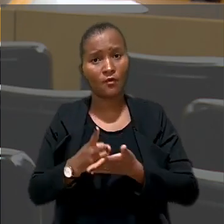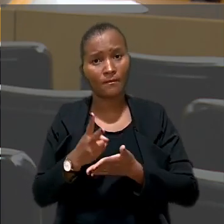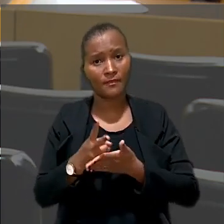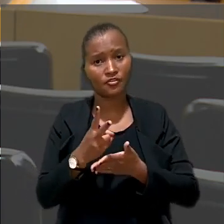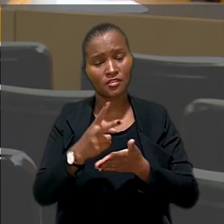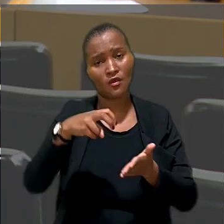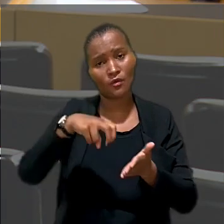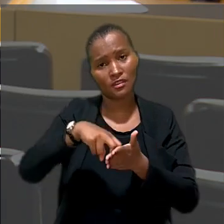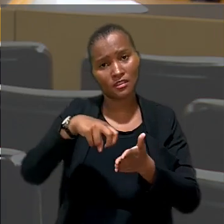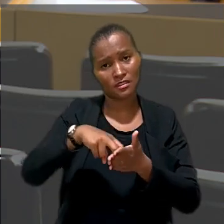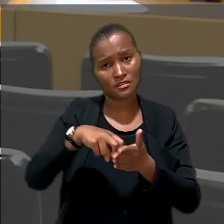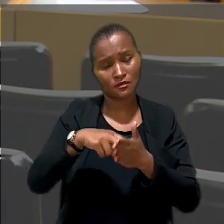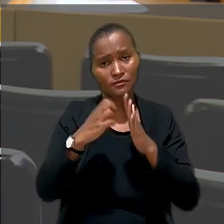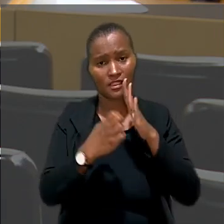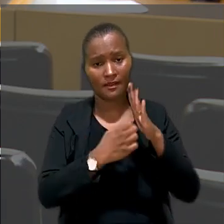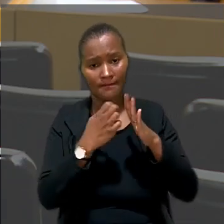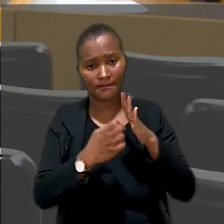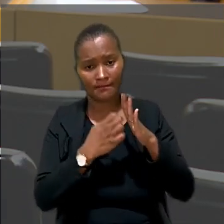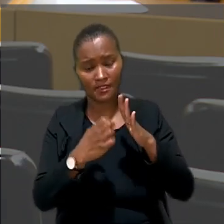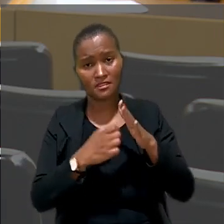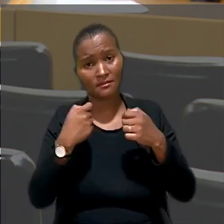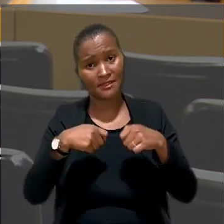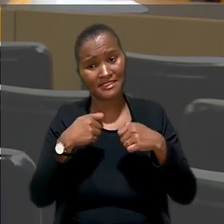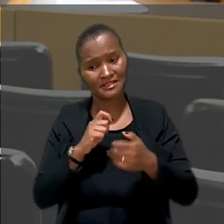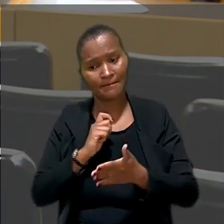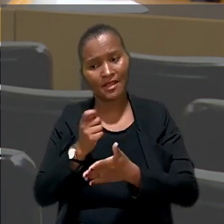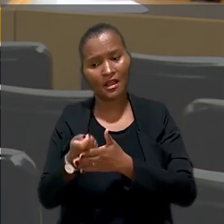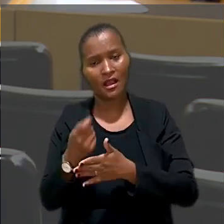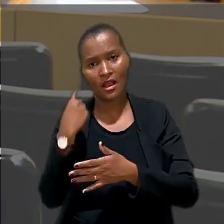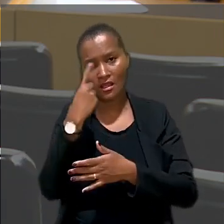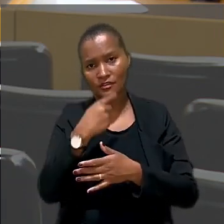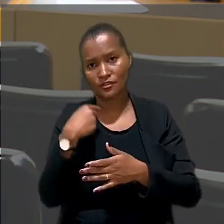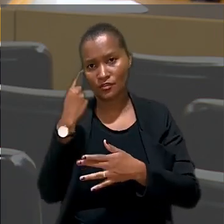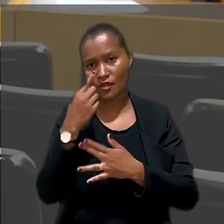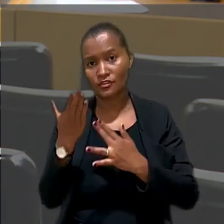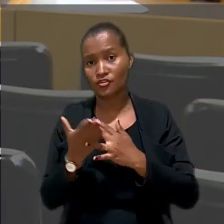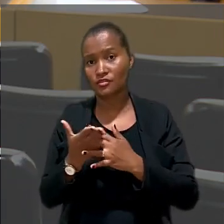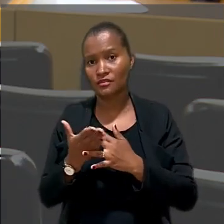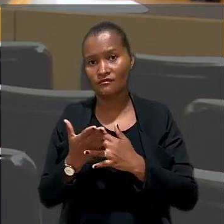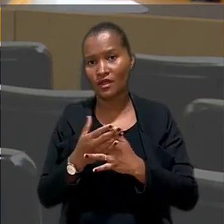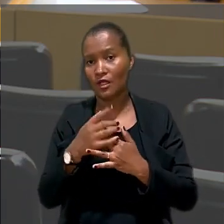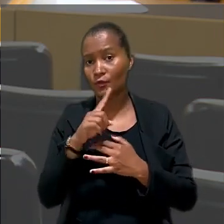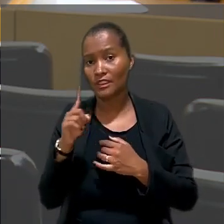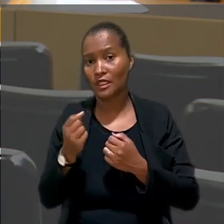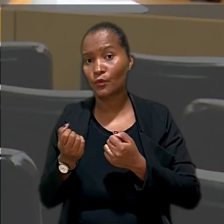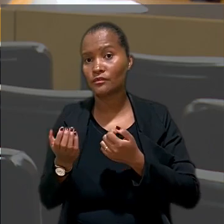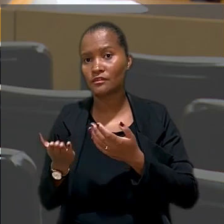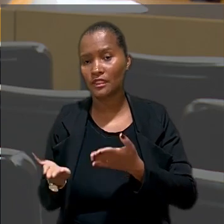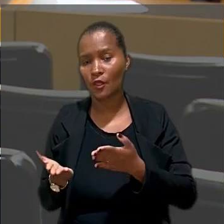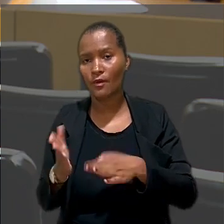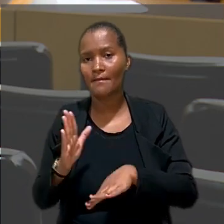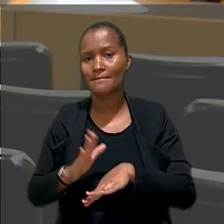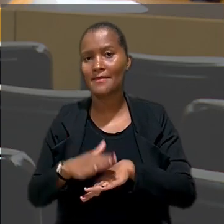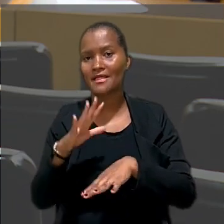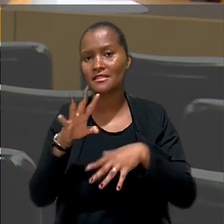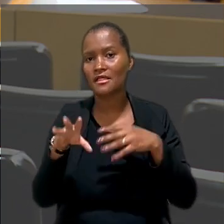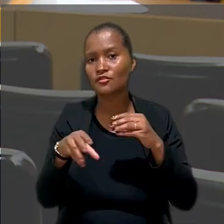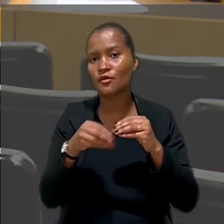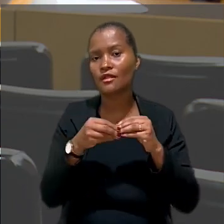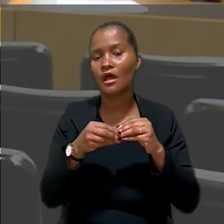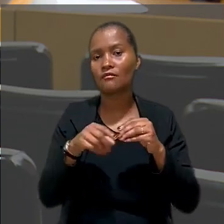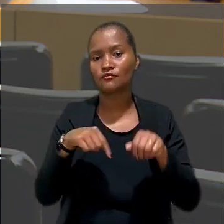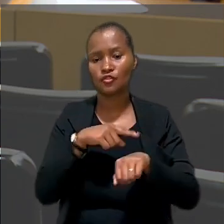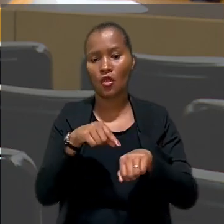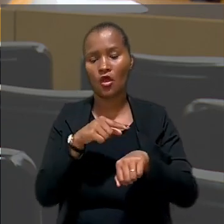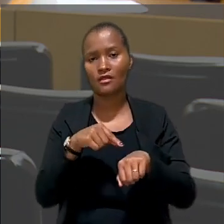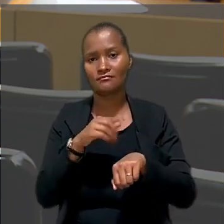ficou mantida a condenação da empregadora, que deverá pagar as horas de intervalo suprimidas, acrescidas do adicional de